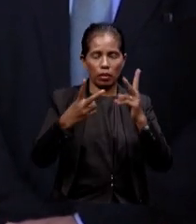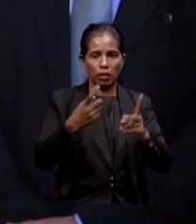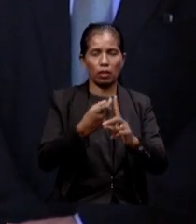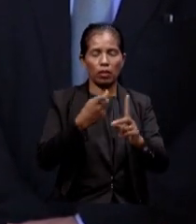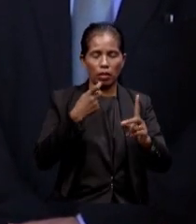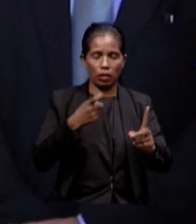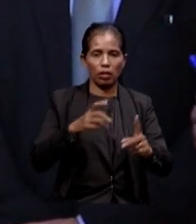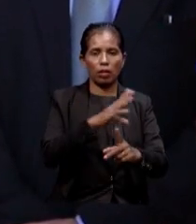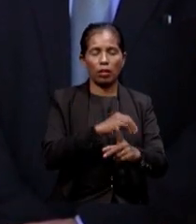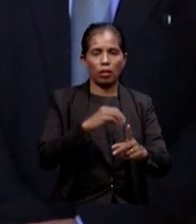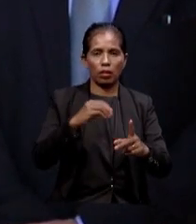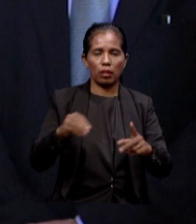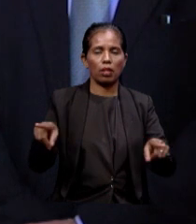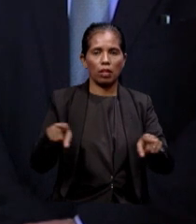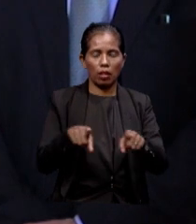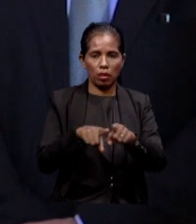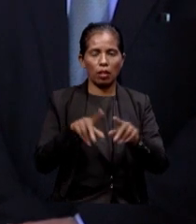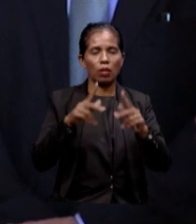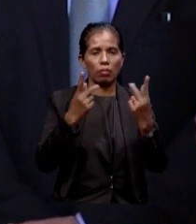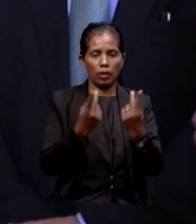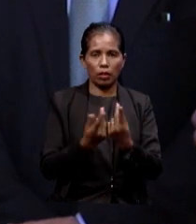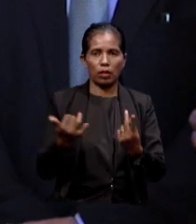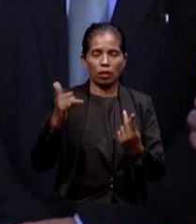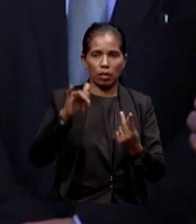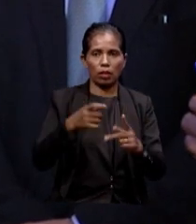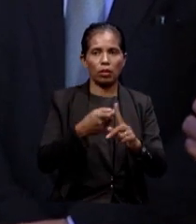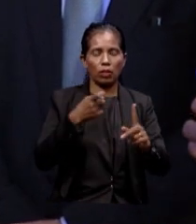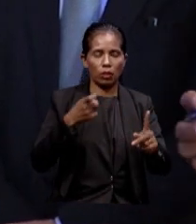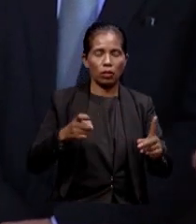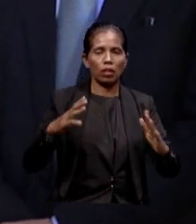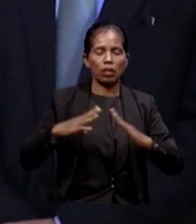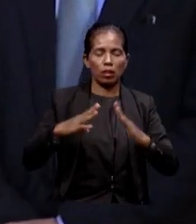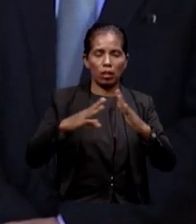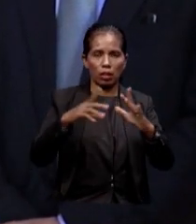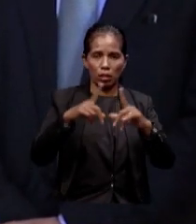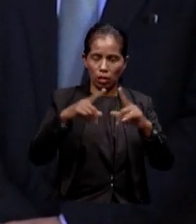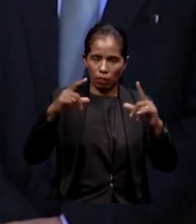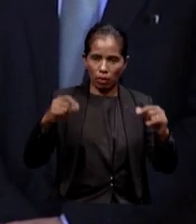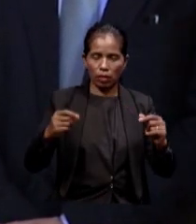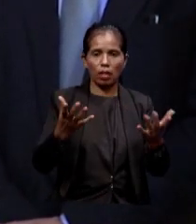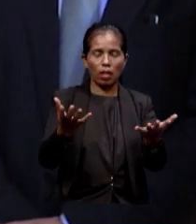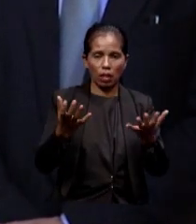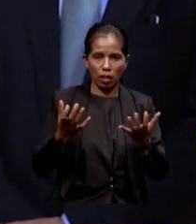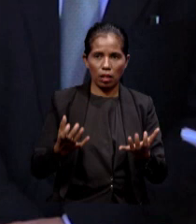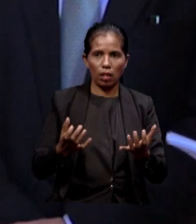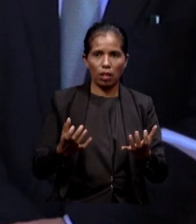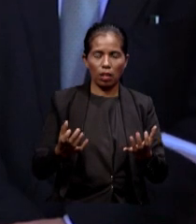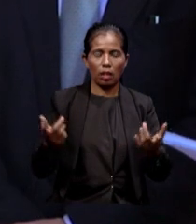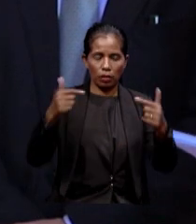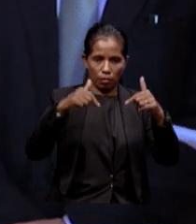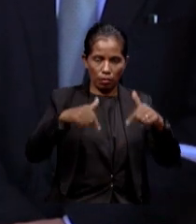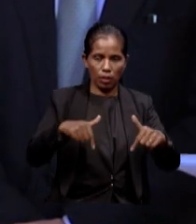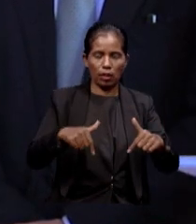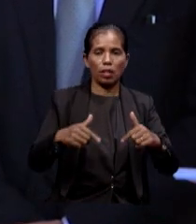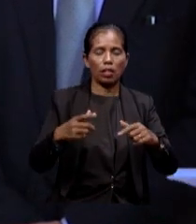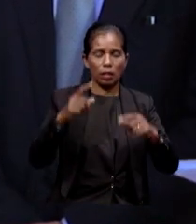Kochi Prefecture ne hane sambe kumpainya sira. Kumpainya sira husi dari dei habe Japan, maka hakara kalo be visita mayene